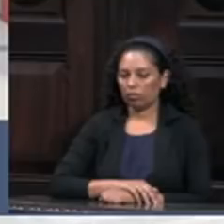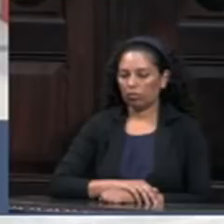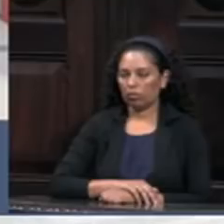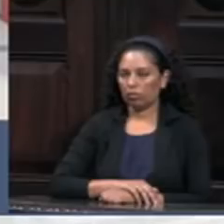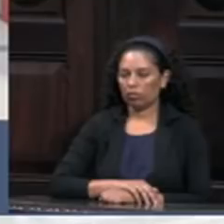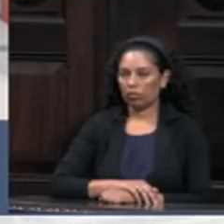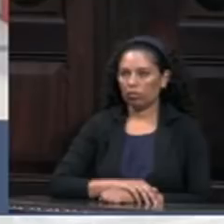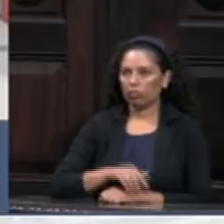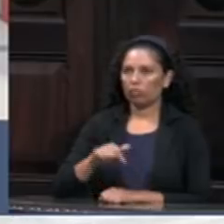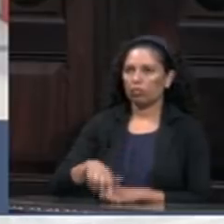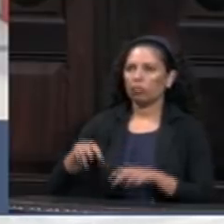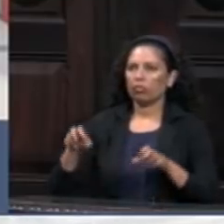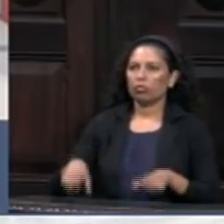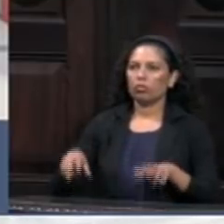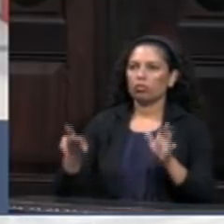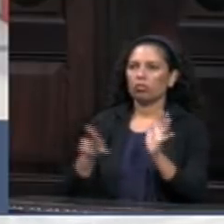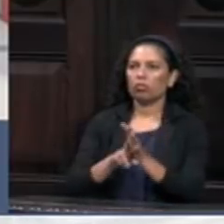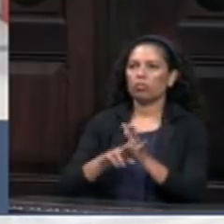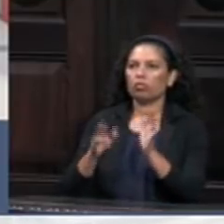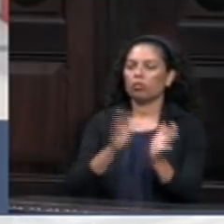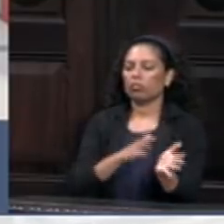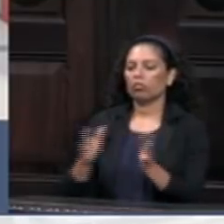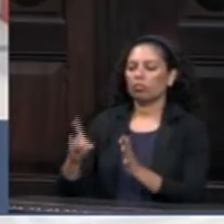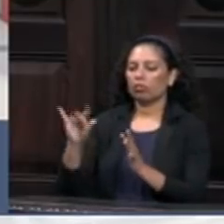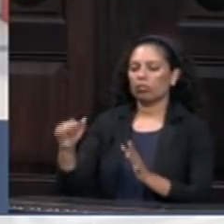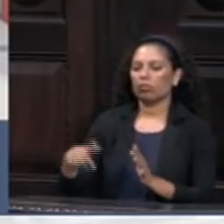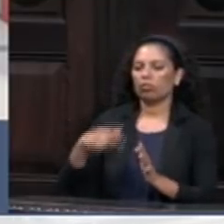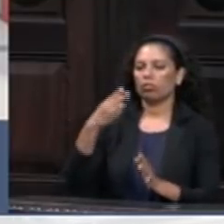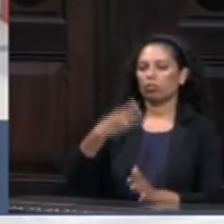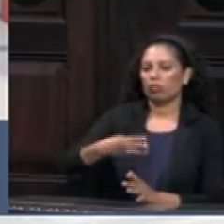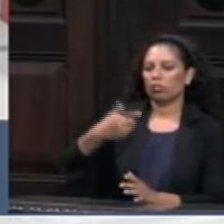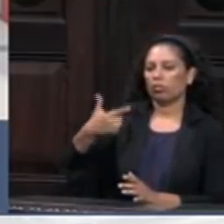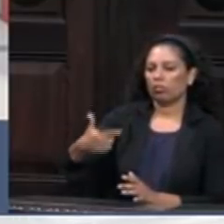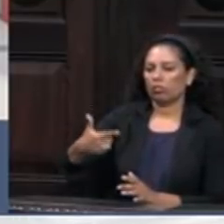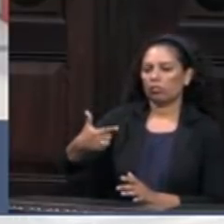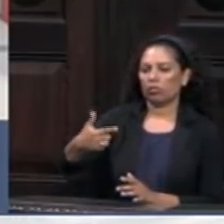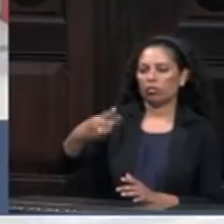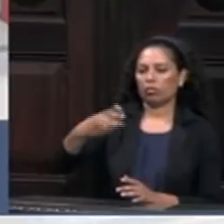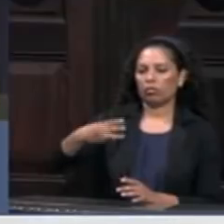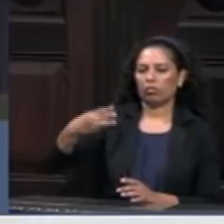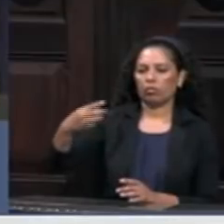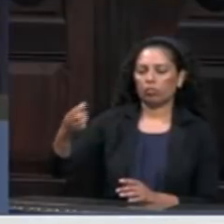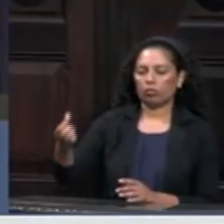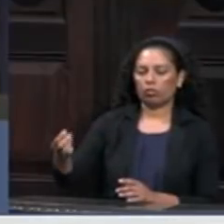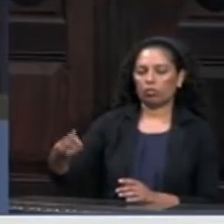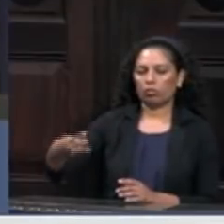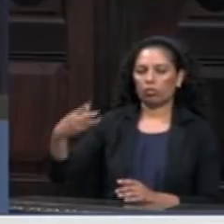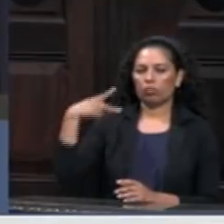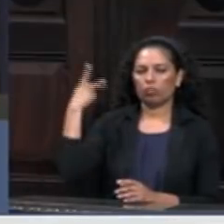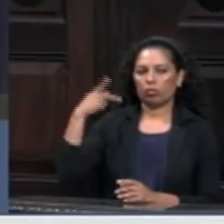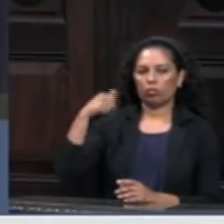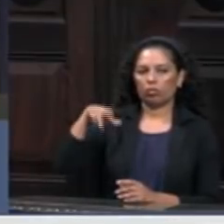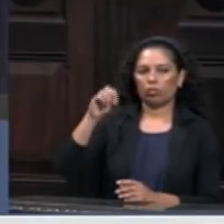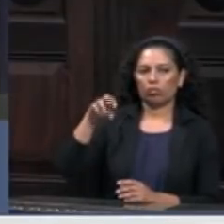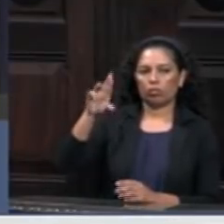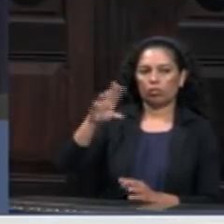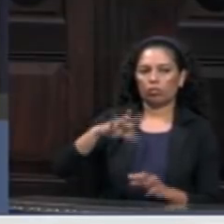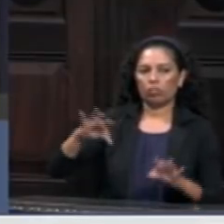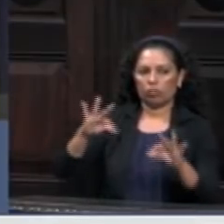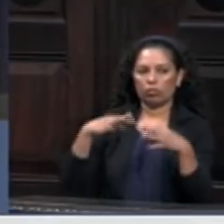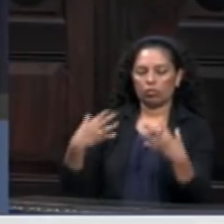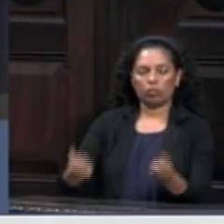Há sobre a mesa requerimento para inclusão na ordem do dia do projeto de lei 3213/2010, de autoria do deputado Paulo Ramos. Senhores que aprovam nesse comissão,